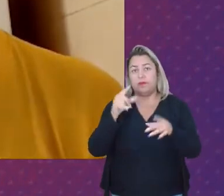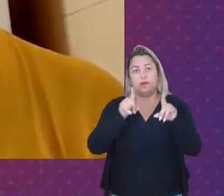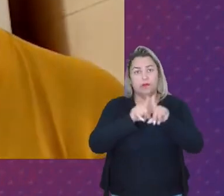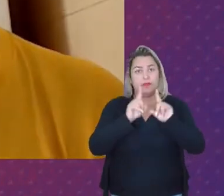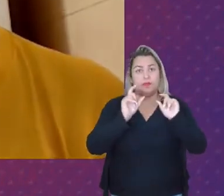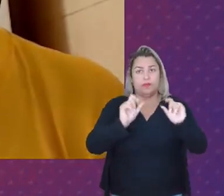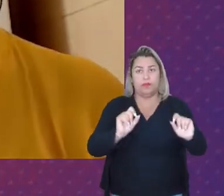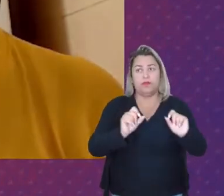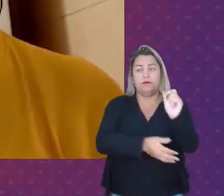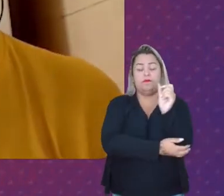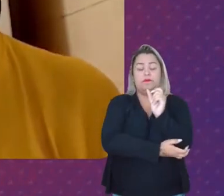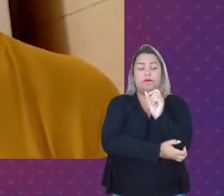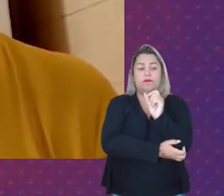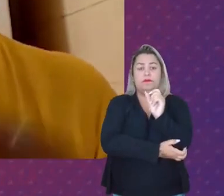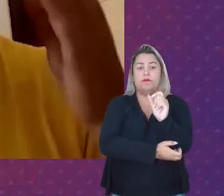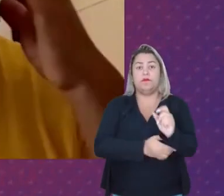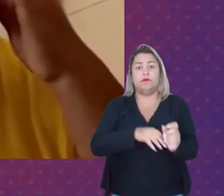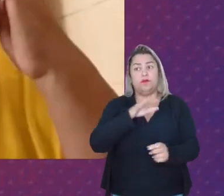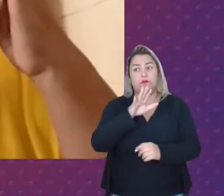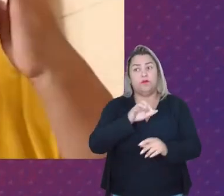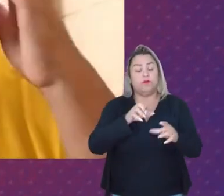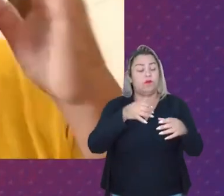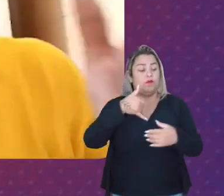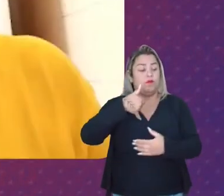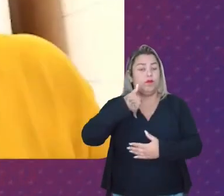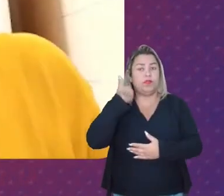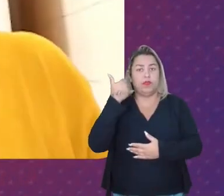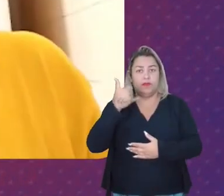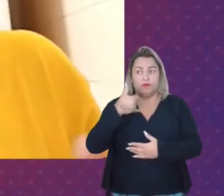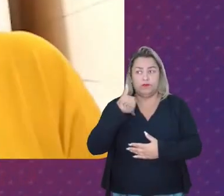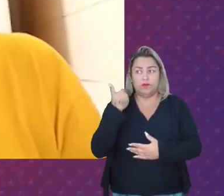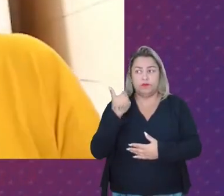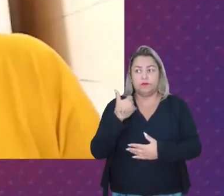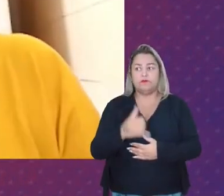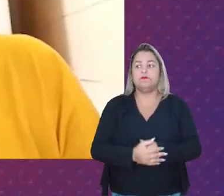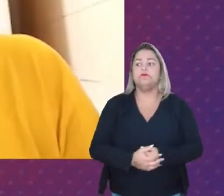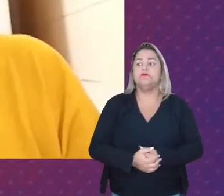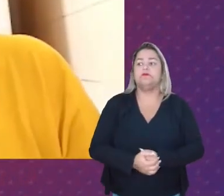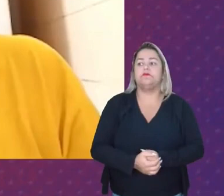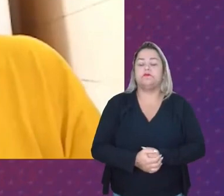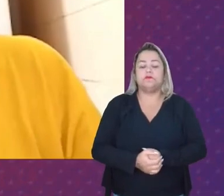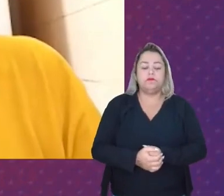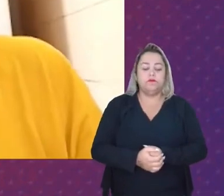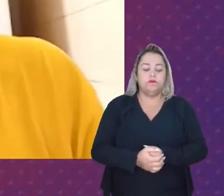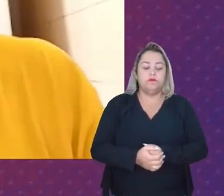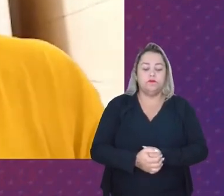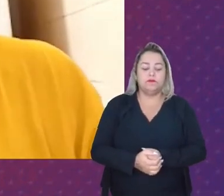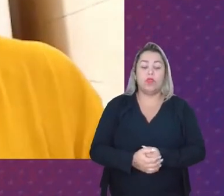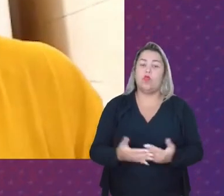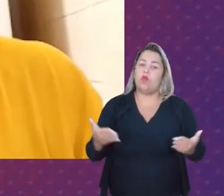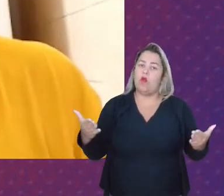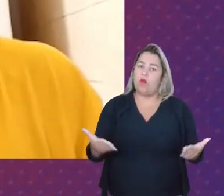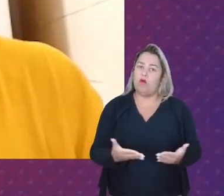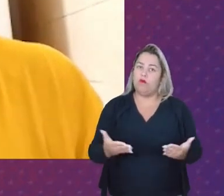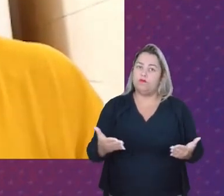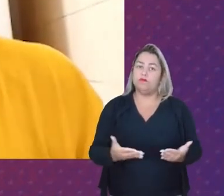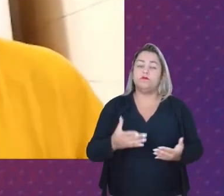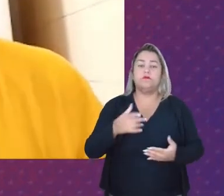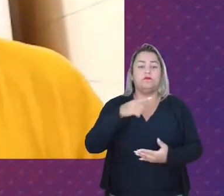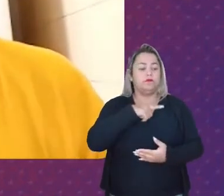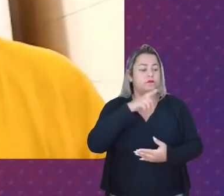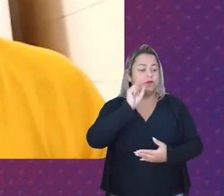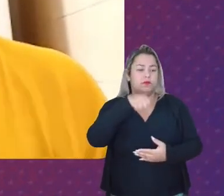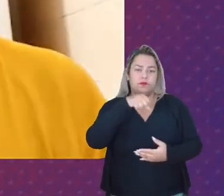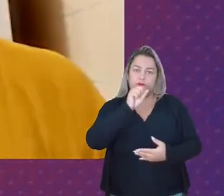naquela questão de ir chamando por faixa etária. Então, hoje, a gente tem,